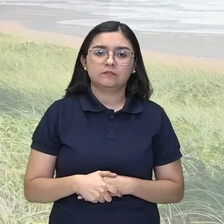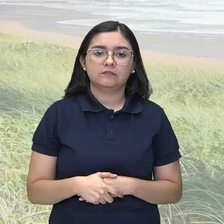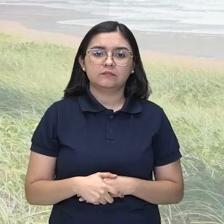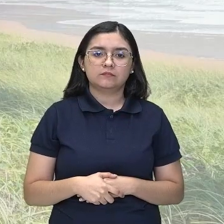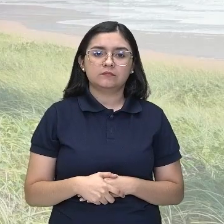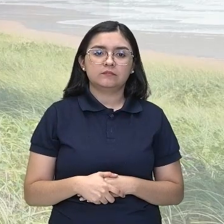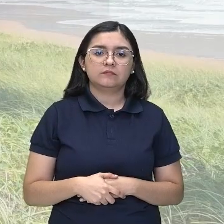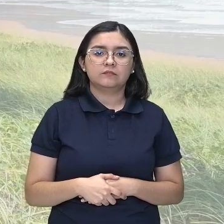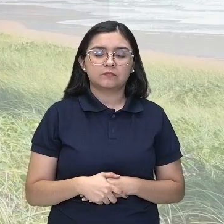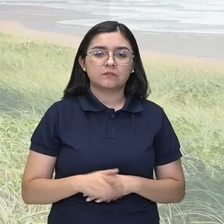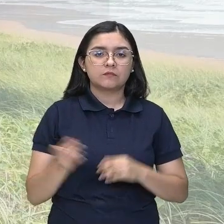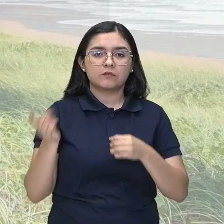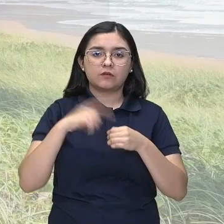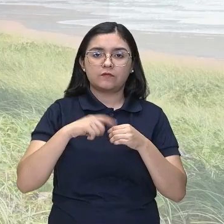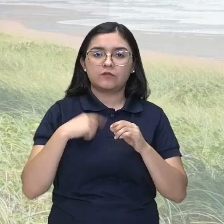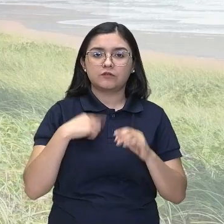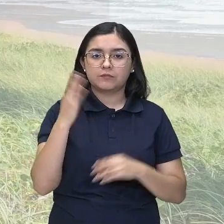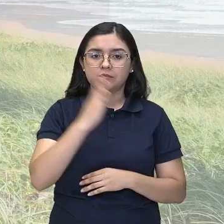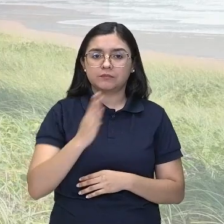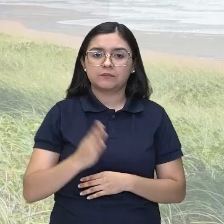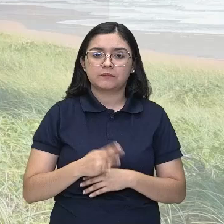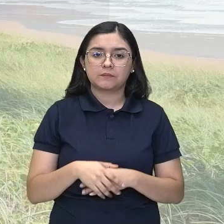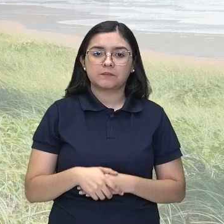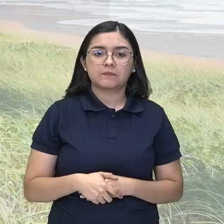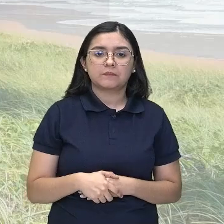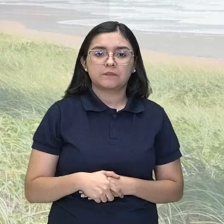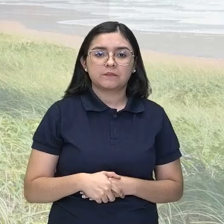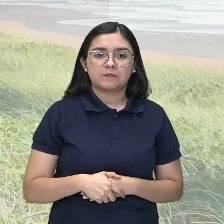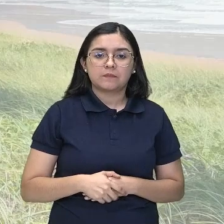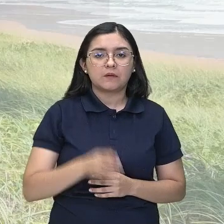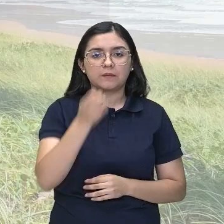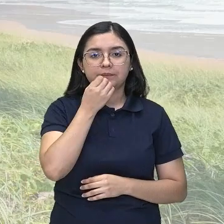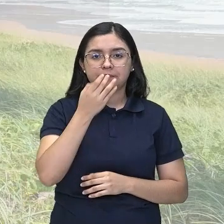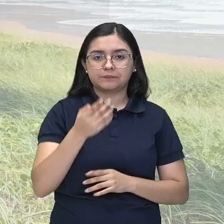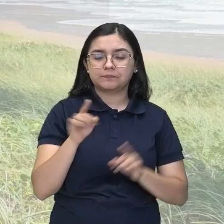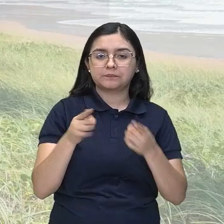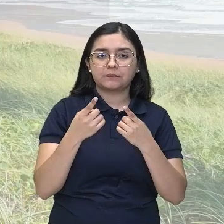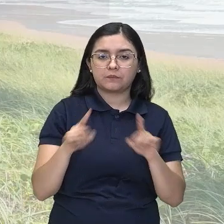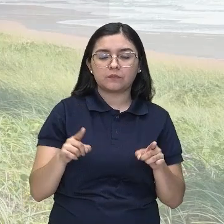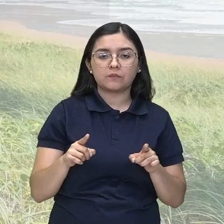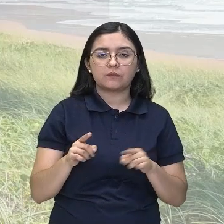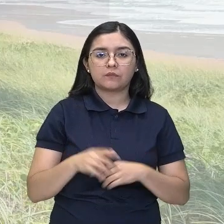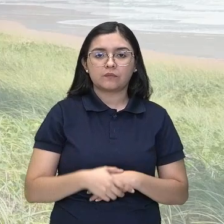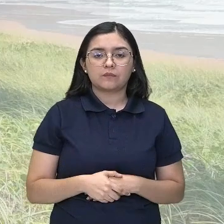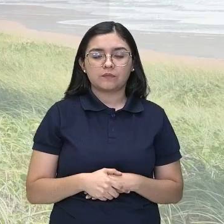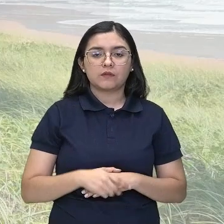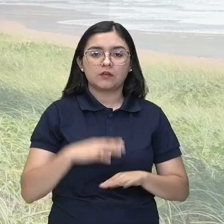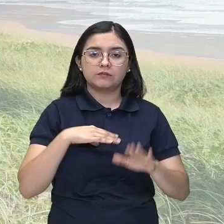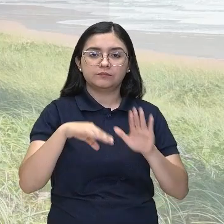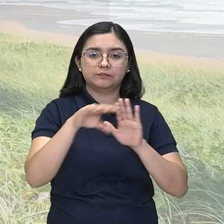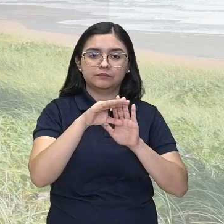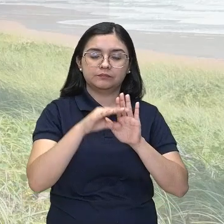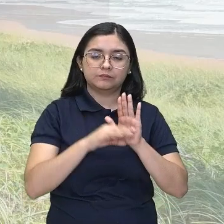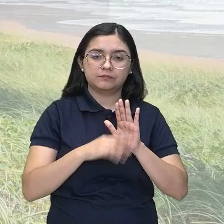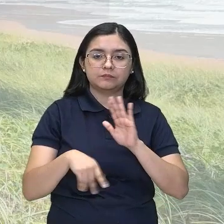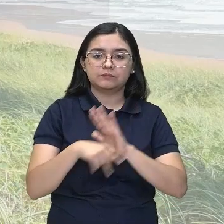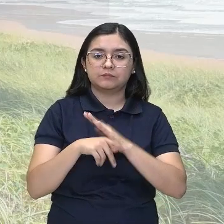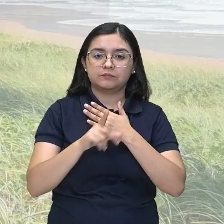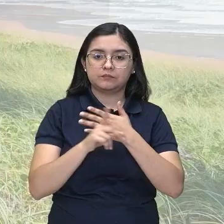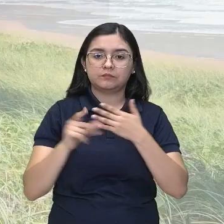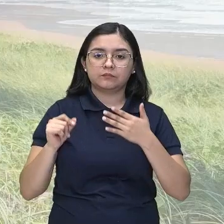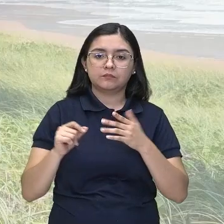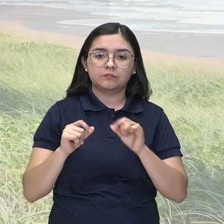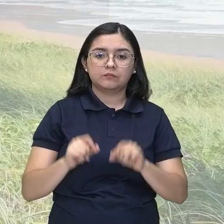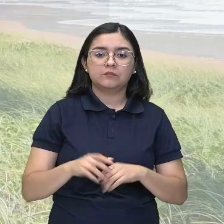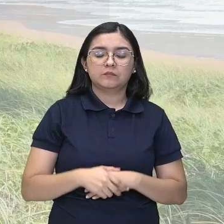que eu morra sem que eu volte para lá. Belíssima Canção do Expedicionário que toma esses versos do Gonçalves Dias e